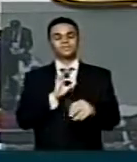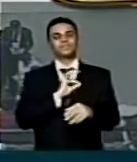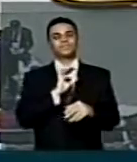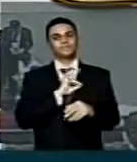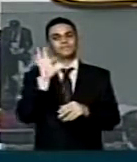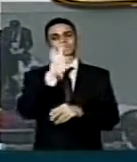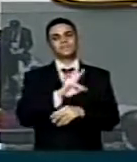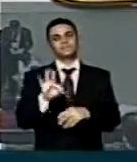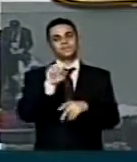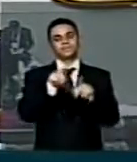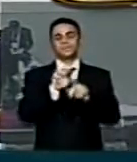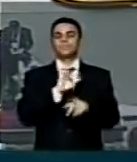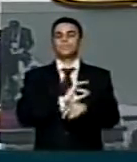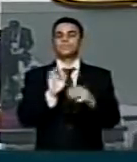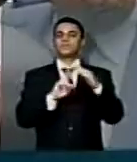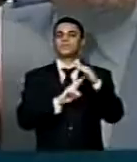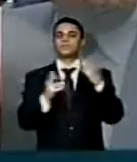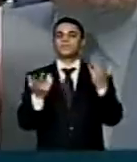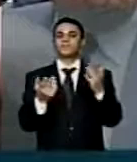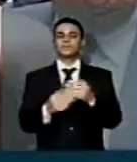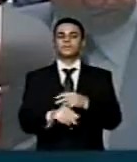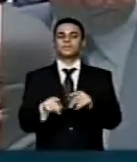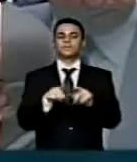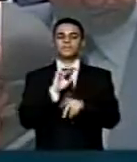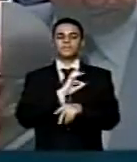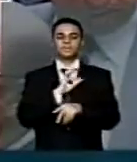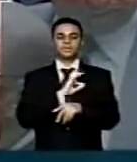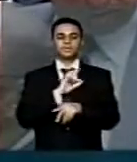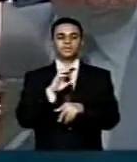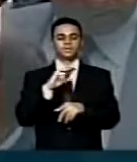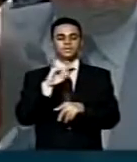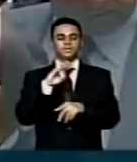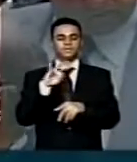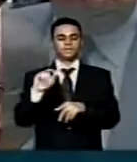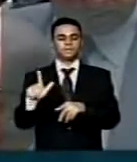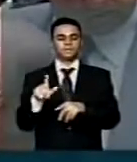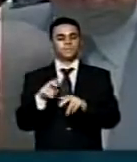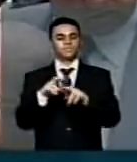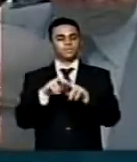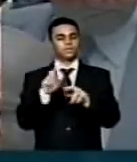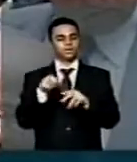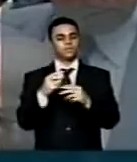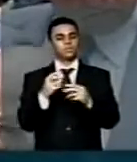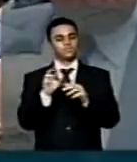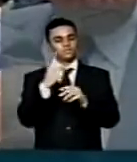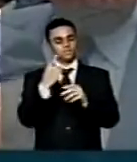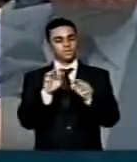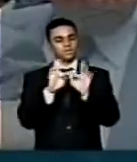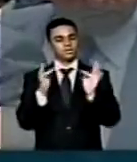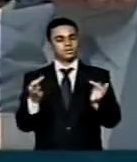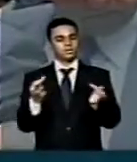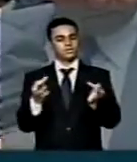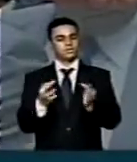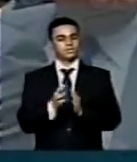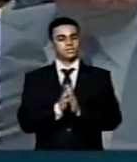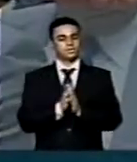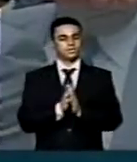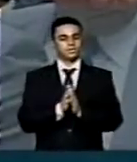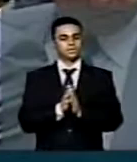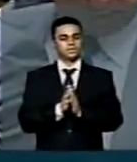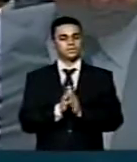Federal, Polícia Rodoviária Federal, Polícia Civil do DF. Então seria uma simples inversão de pauta,